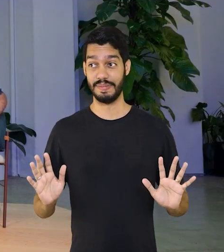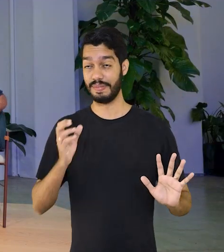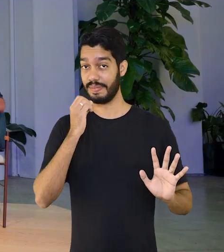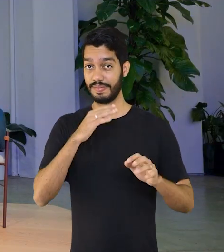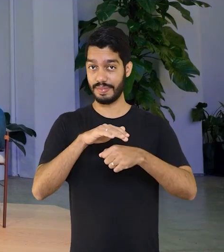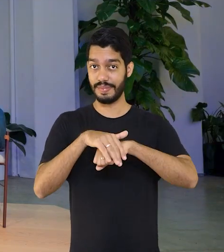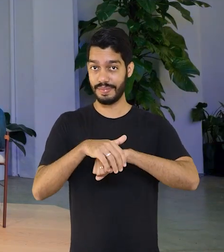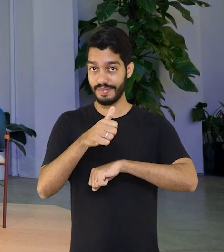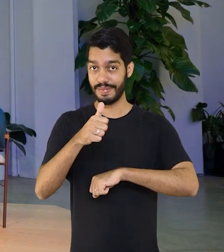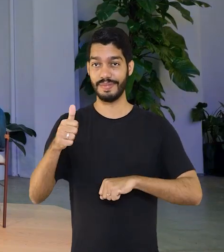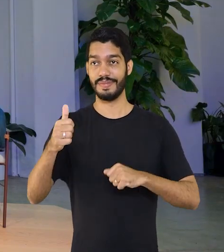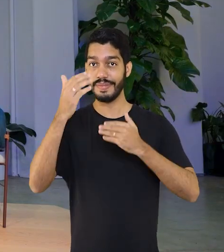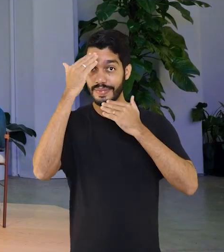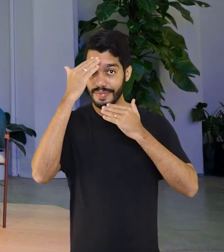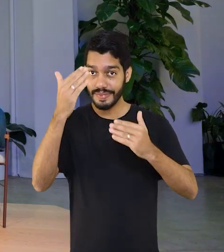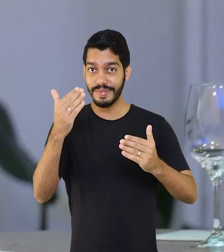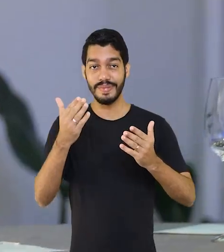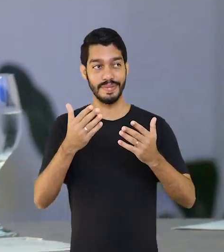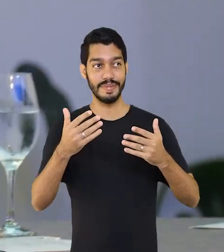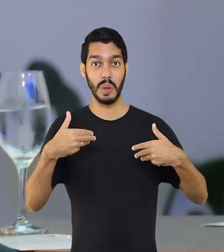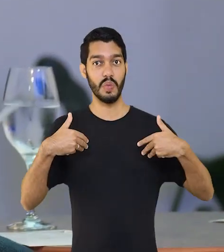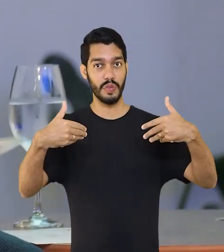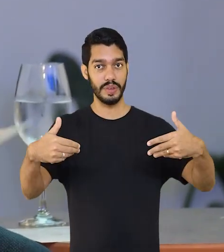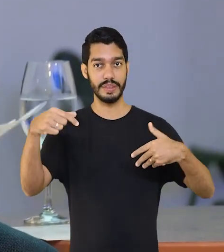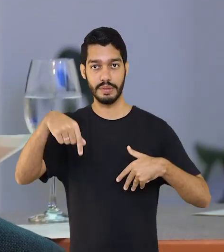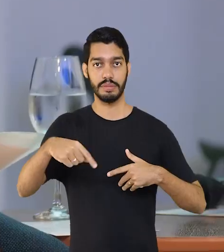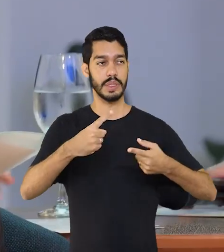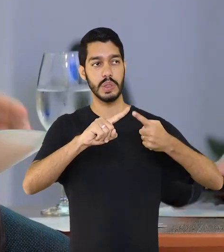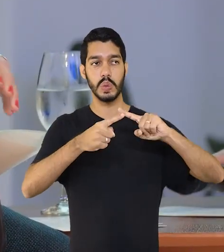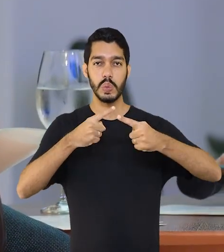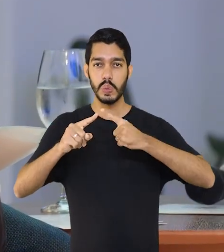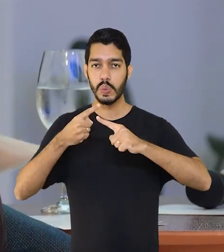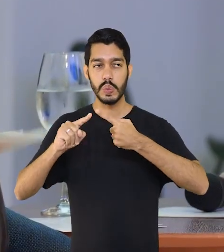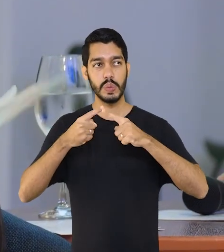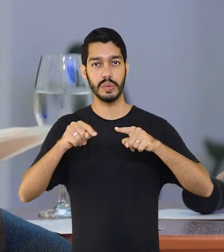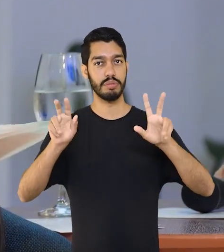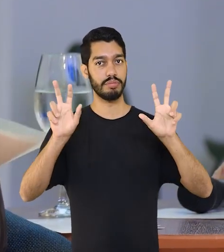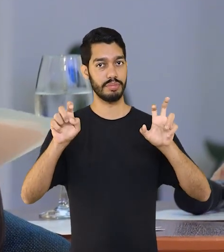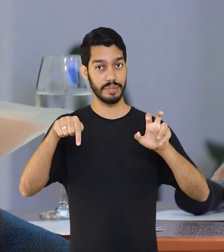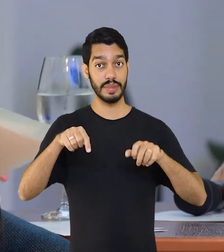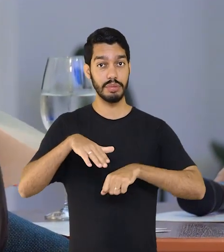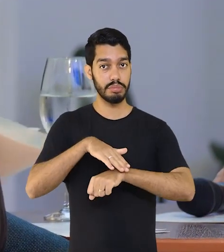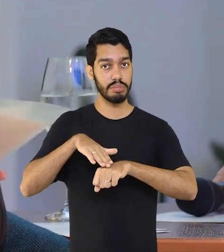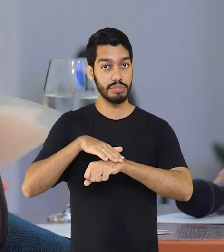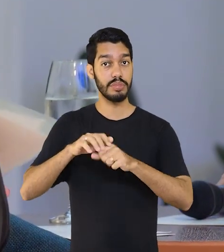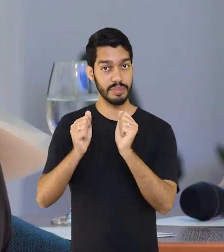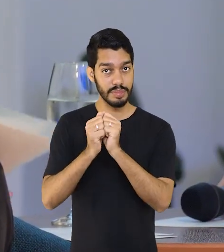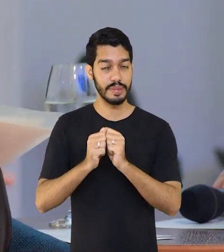Bom, boa noite. Agradeço aí o convite para eu estar discutindo esse assunto aqui